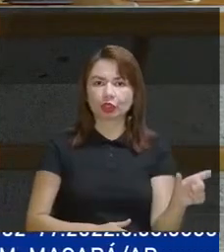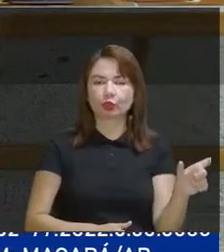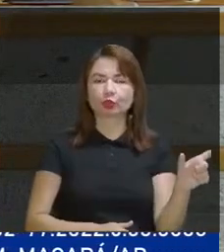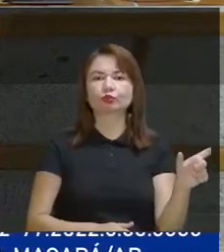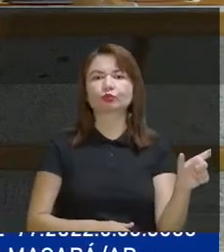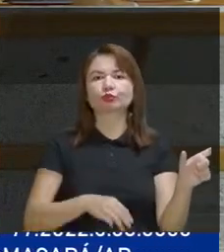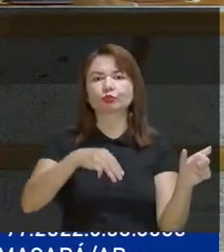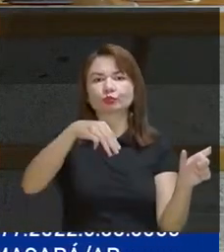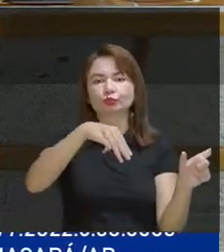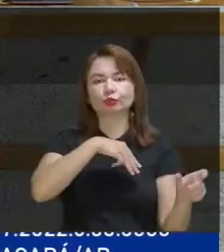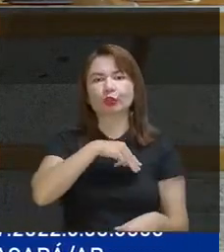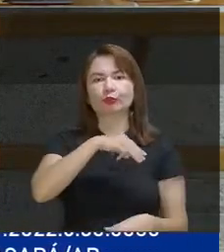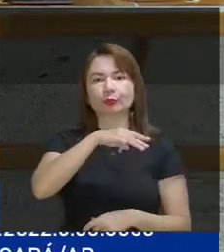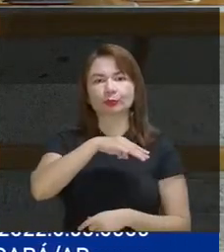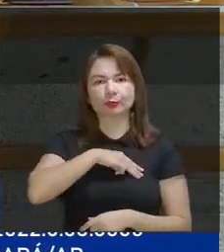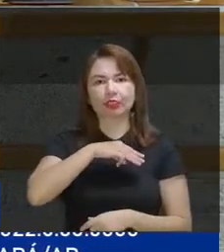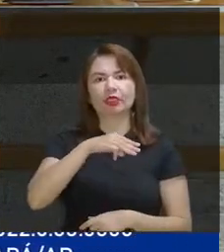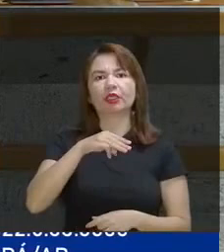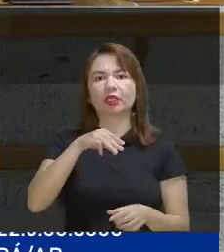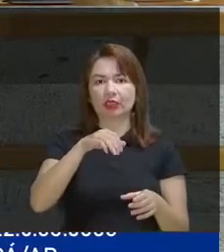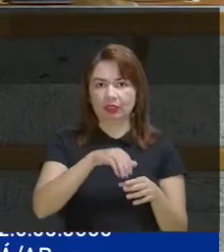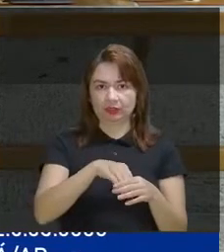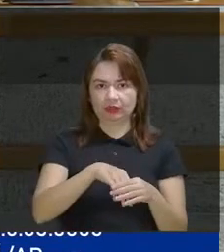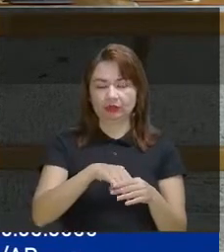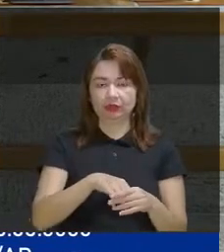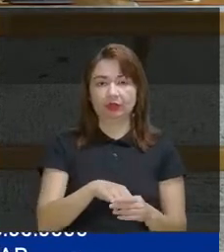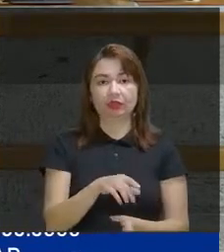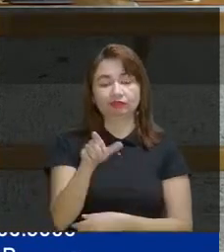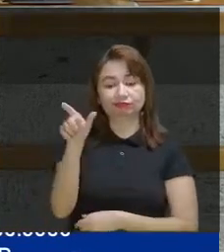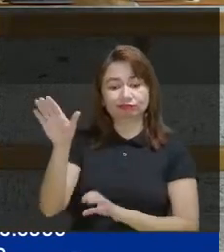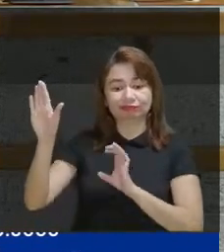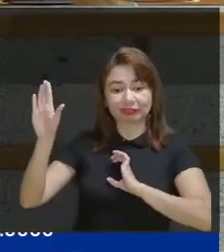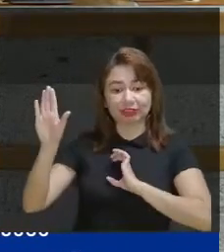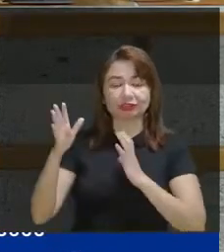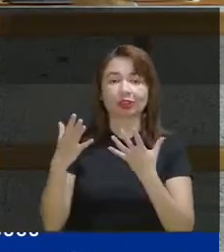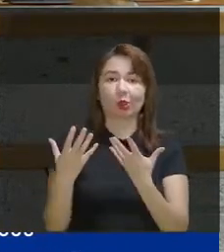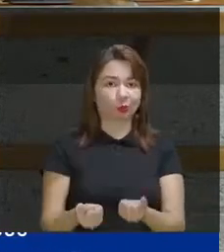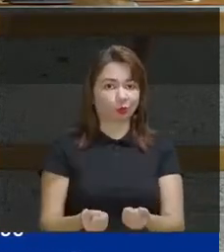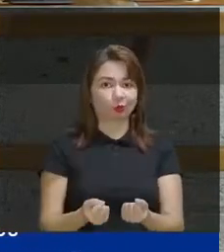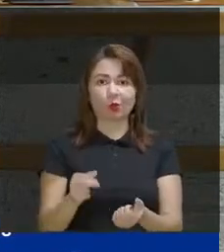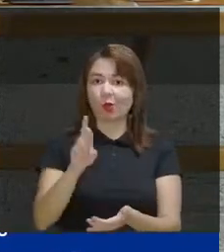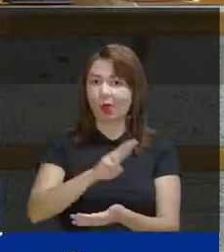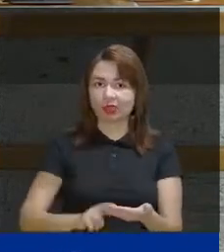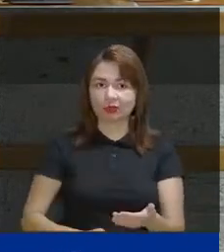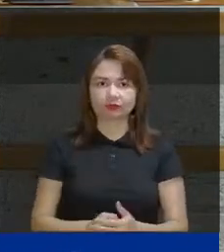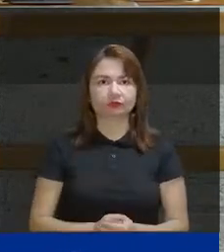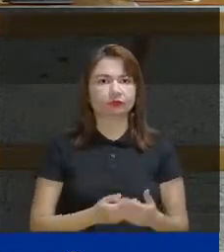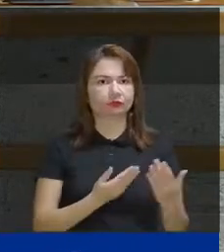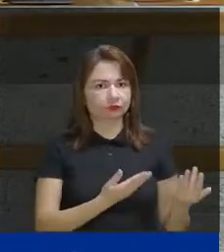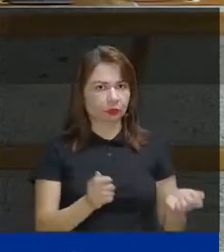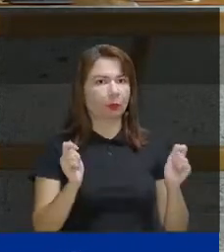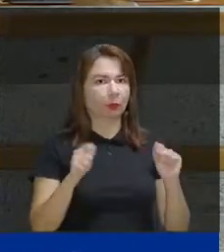candidato manifestou-se pelo não provimento. É o relatório. Relatório, Vossa Excelência pode prosseguir, desembargador.